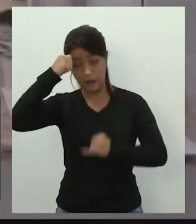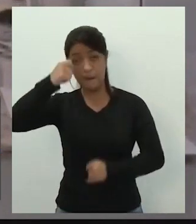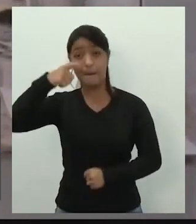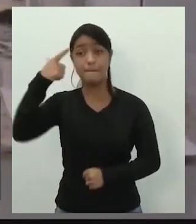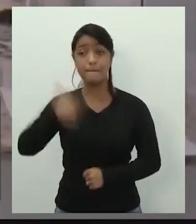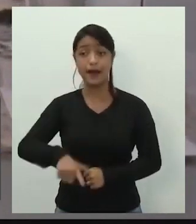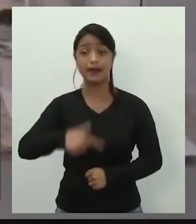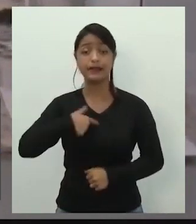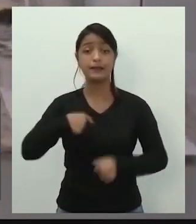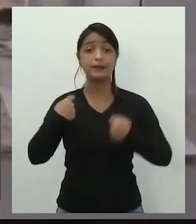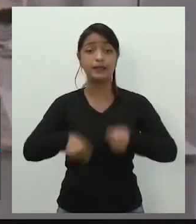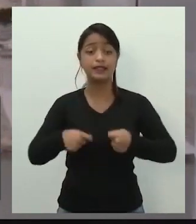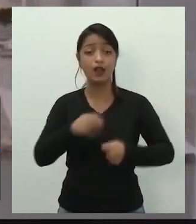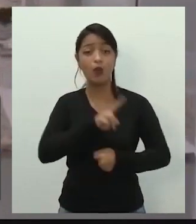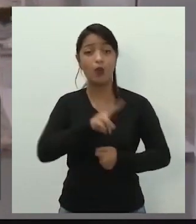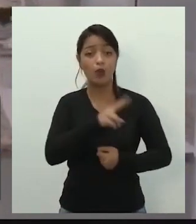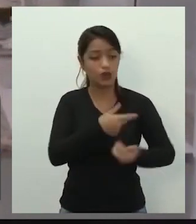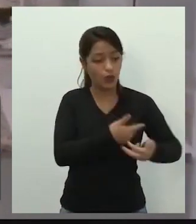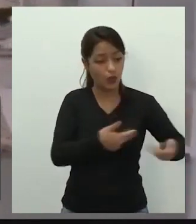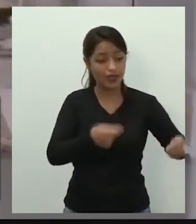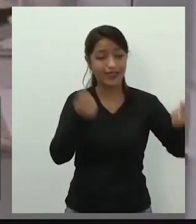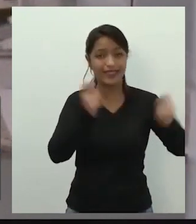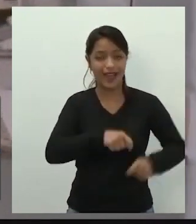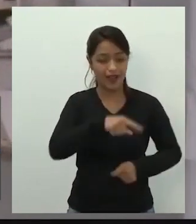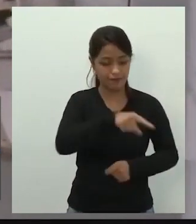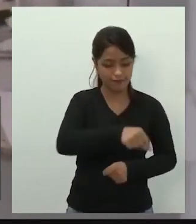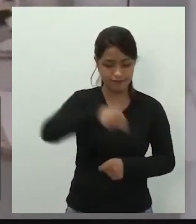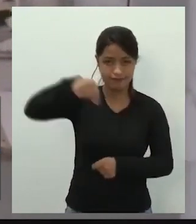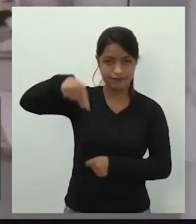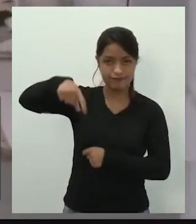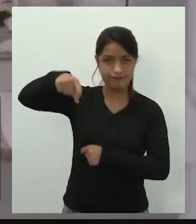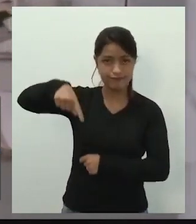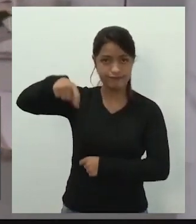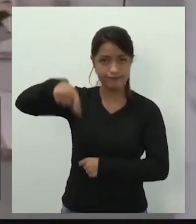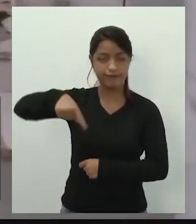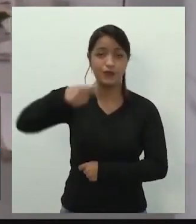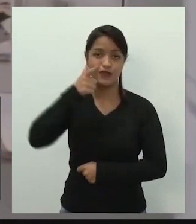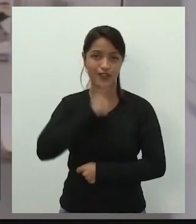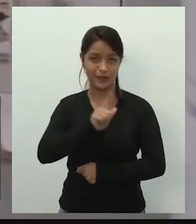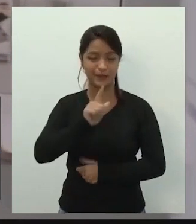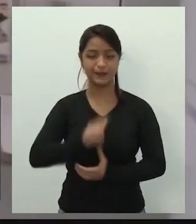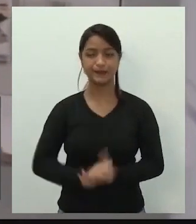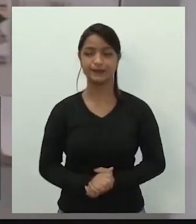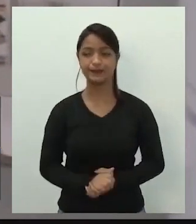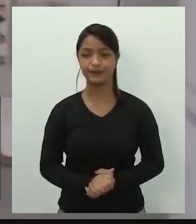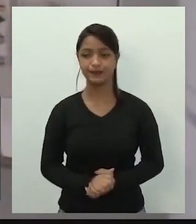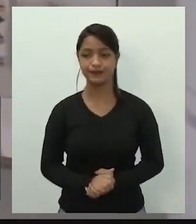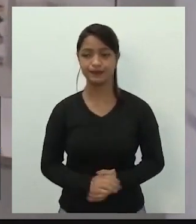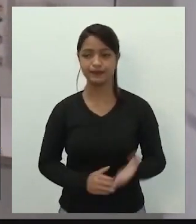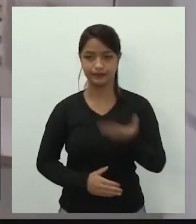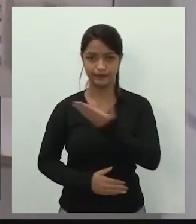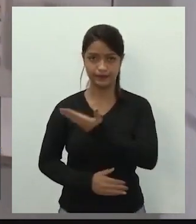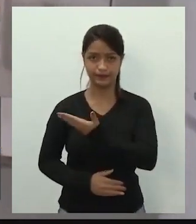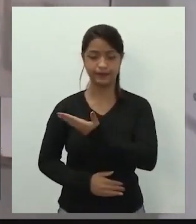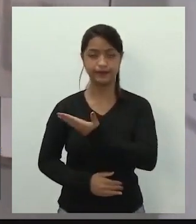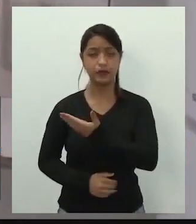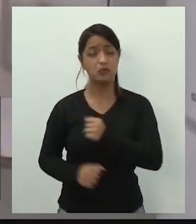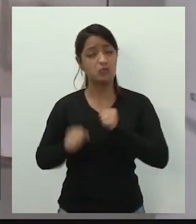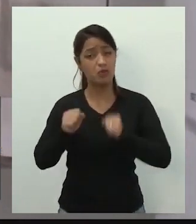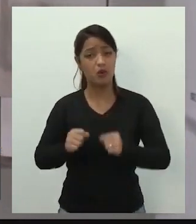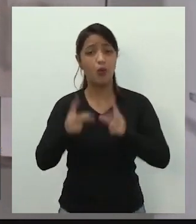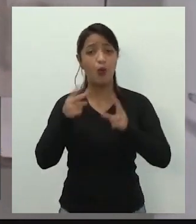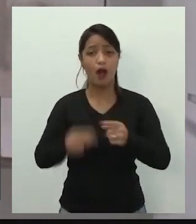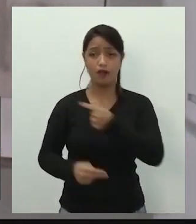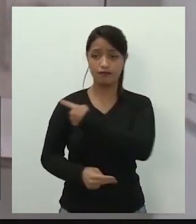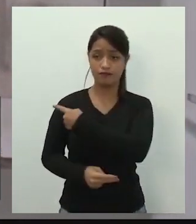coisa para gotejar, para colocar o meu indicador nas soluções desejadas. Esse material pode ser uma